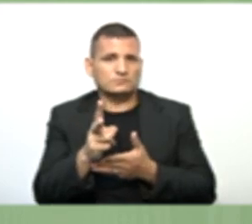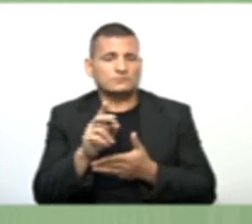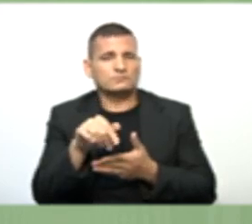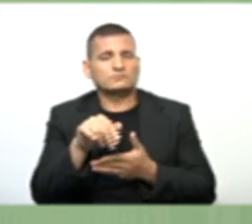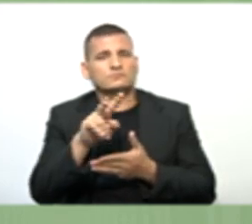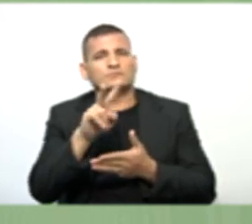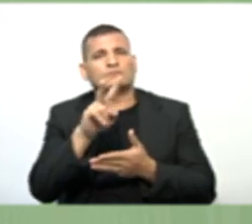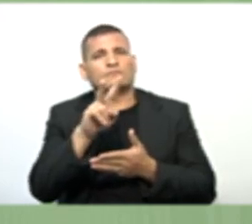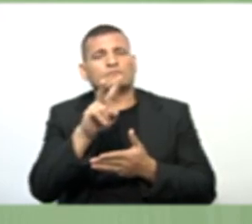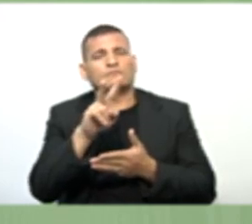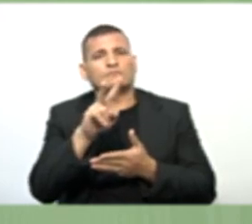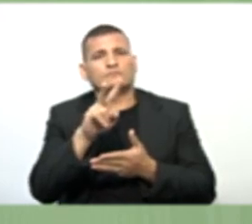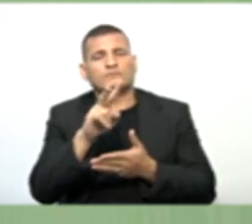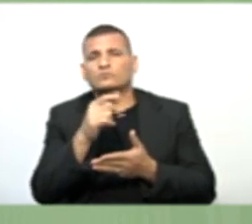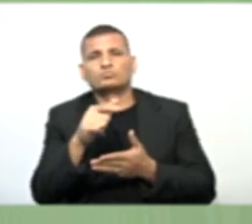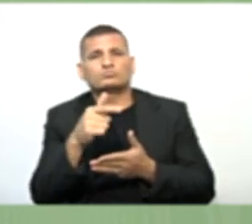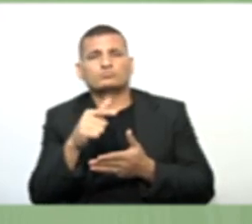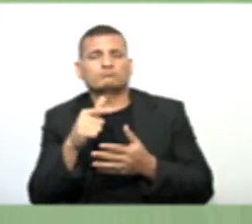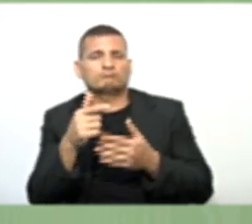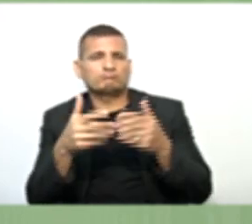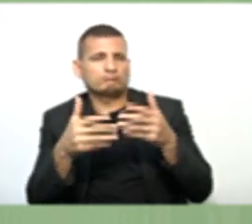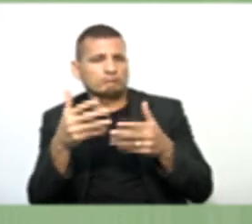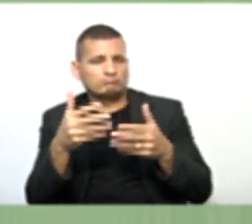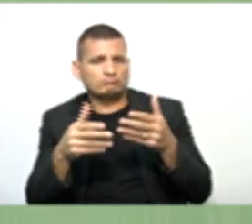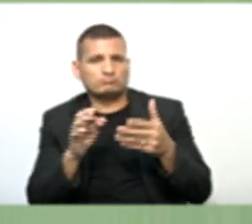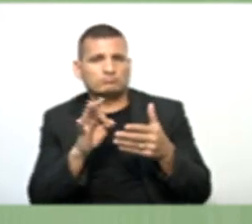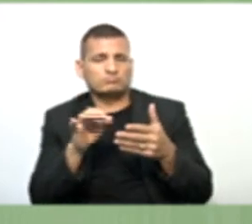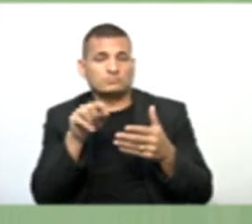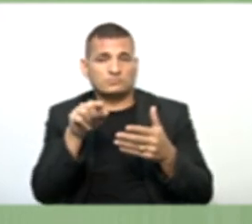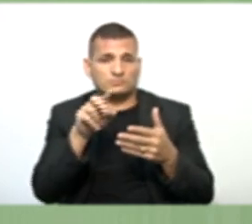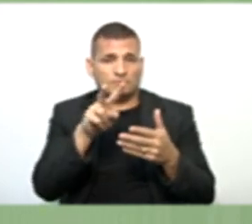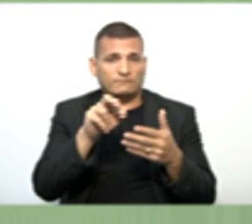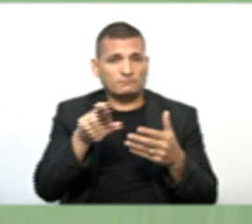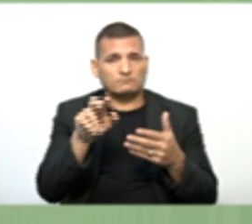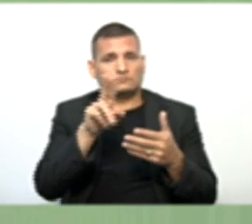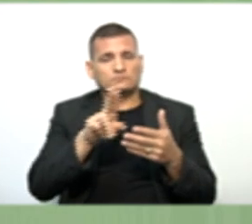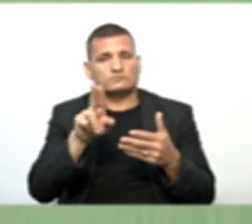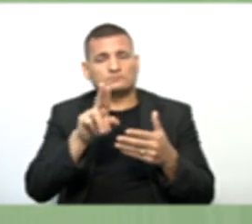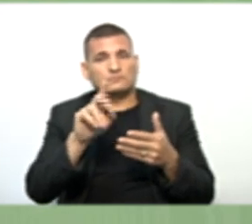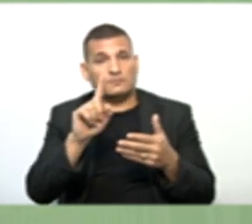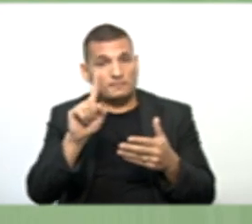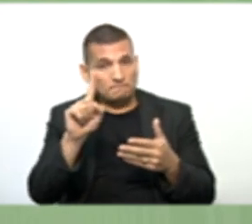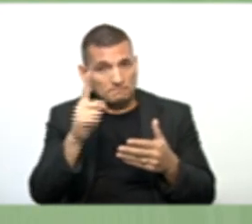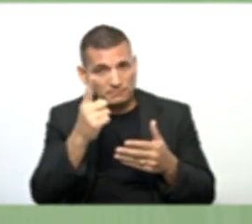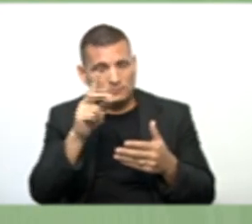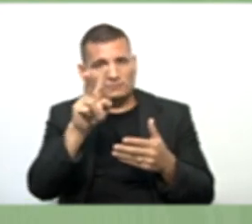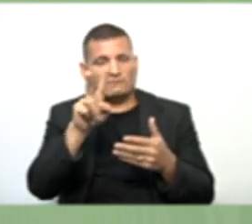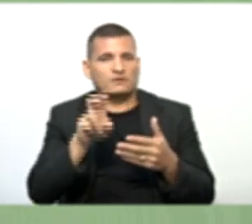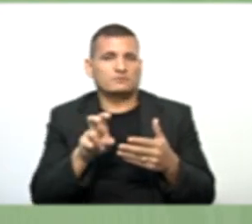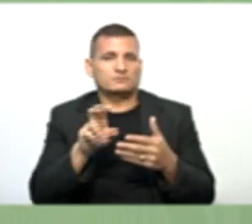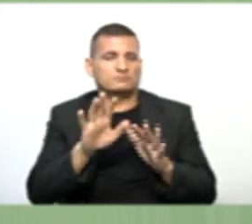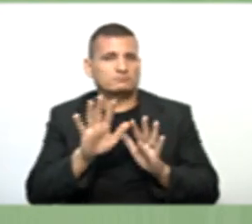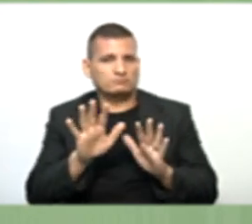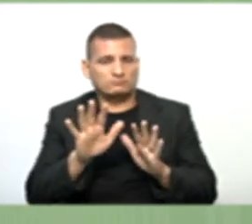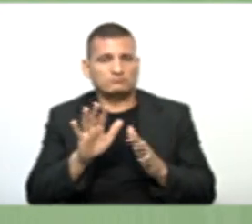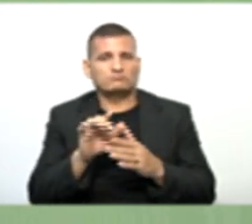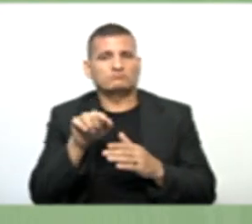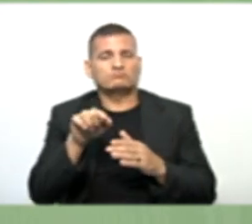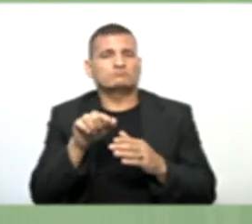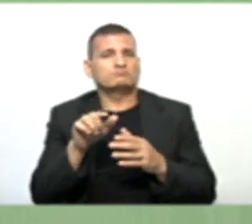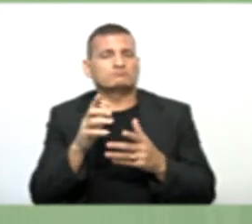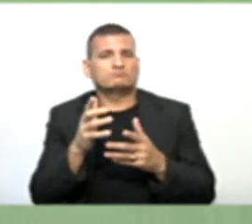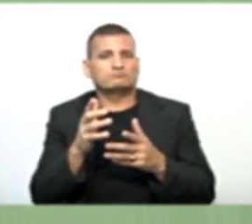que não vai ter interferência no momento que essa variável é utilizada na primeira vez. Quer dizer, não vai